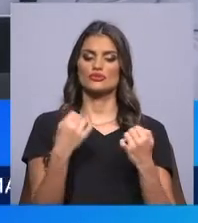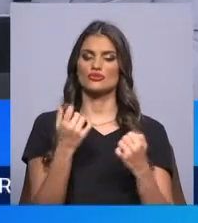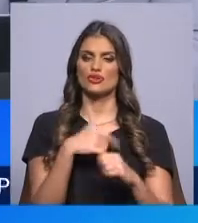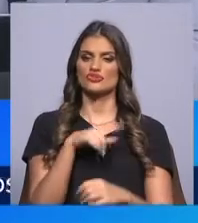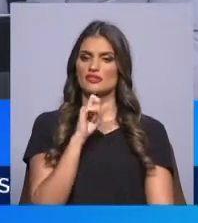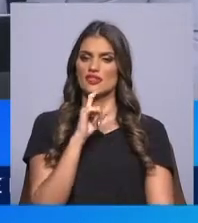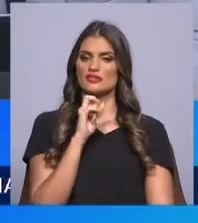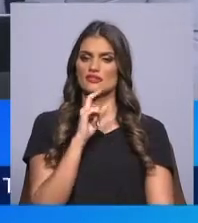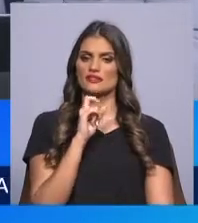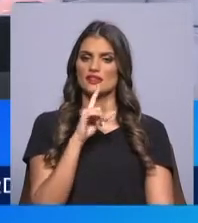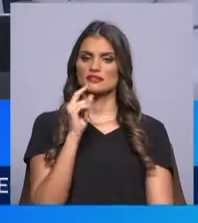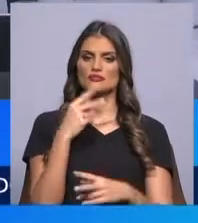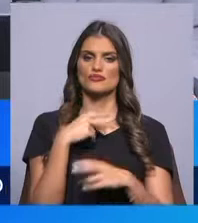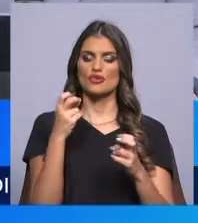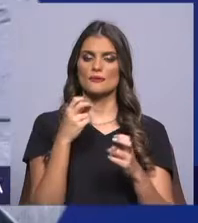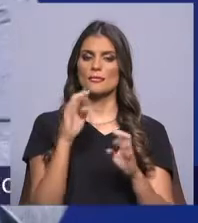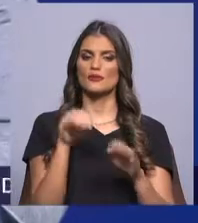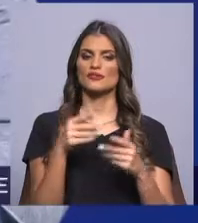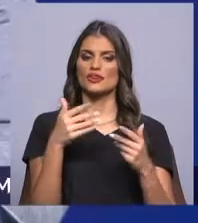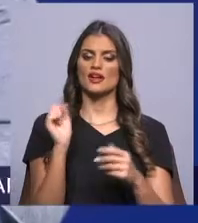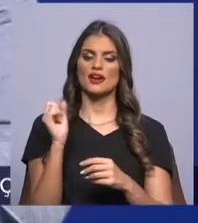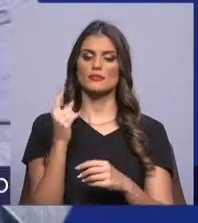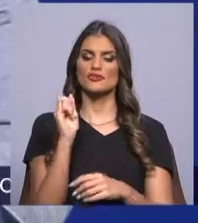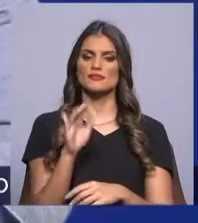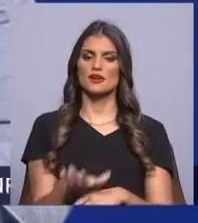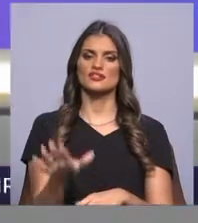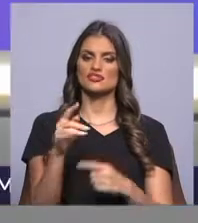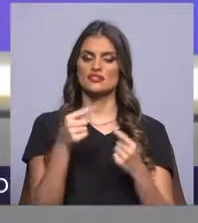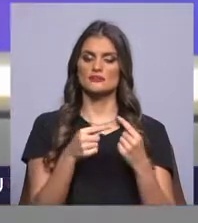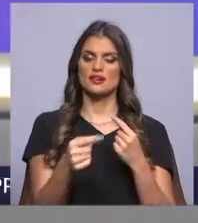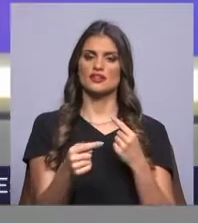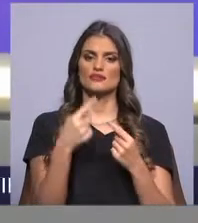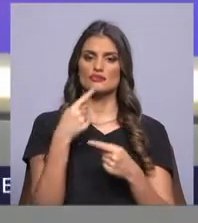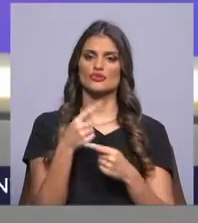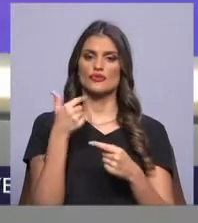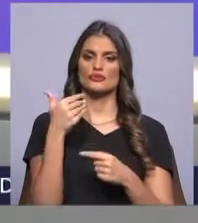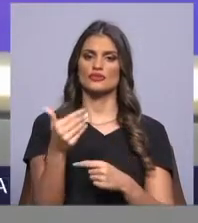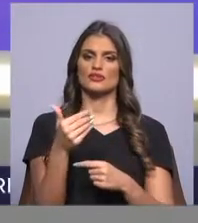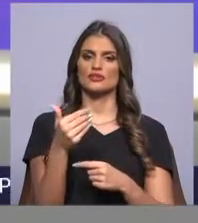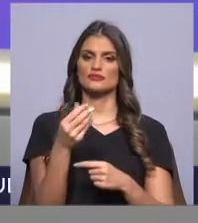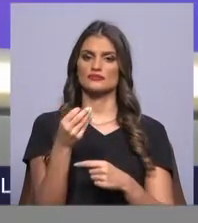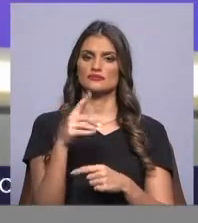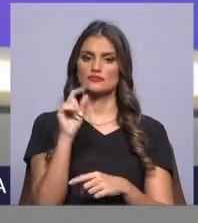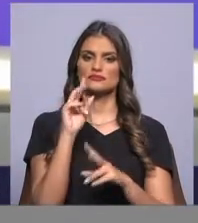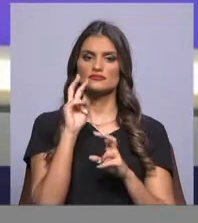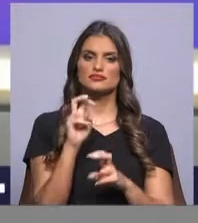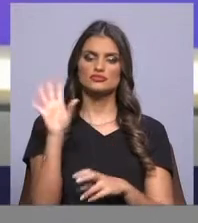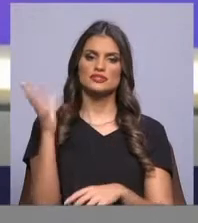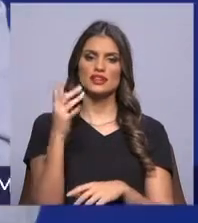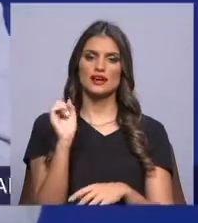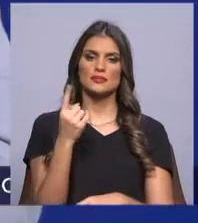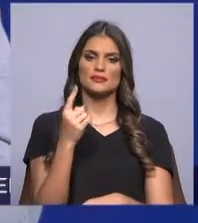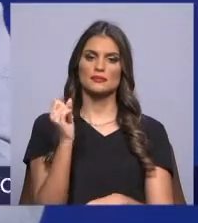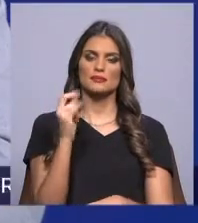consigamos identificar. E para terminar rapidamente, as imagens da semana que mostram o futuro da astronomia e da exploração espacial. Então, muito rapidamente, a